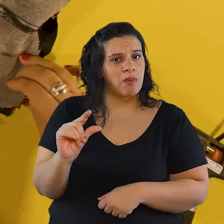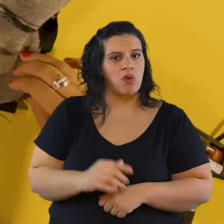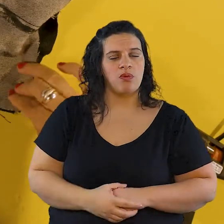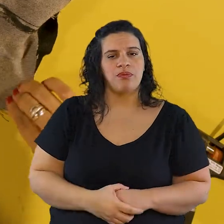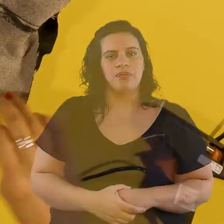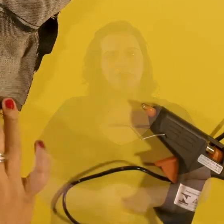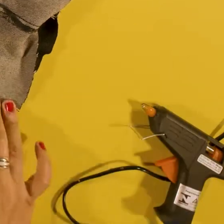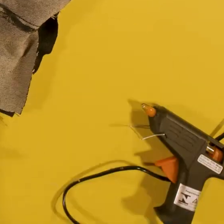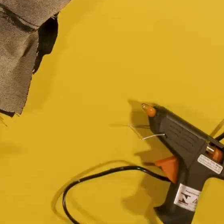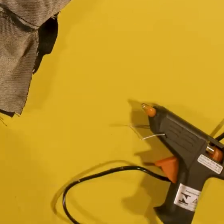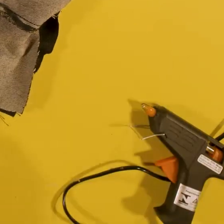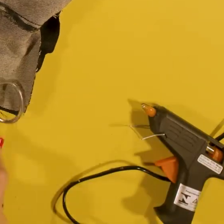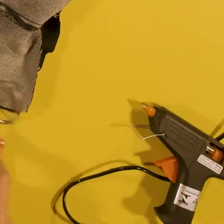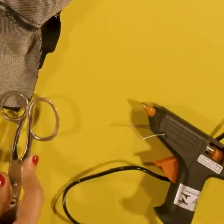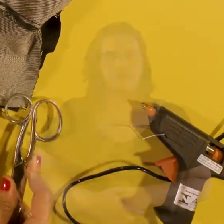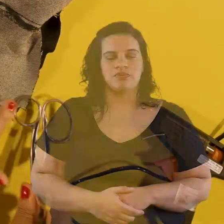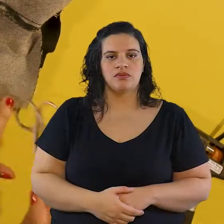lavagem.